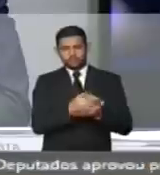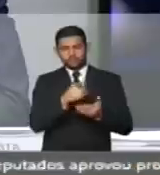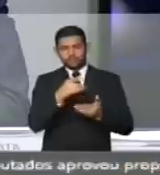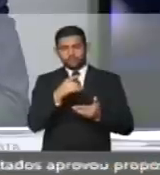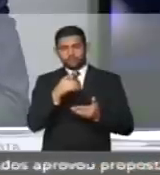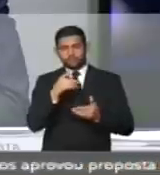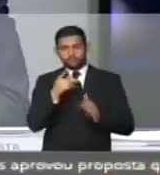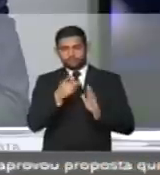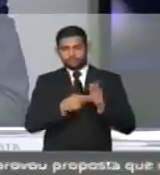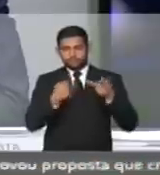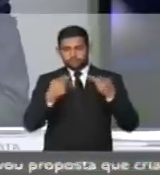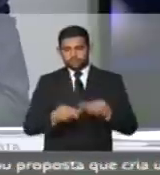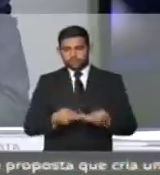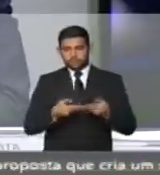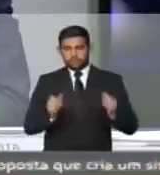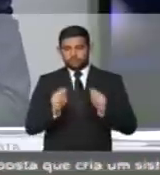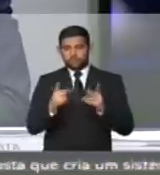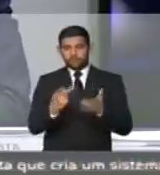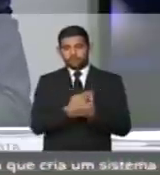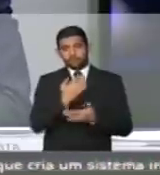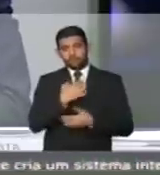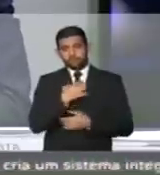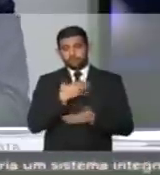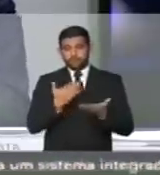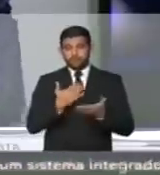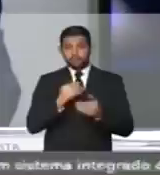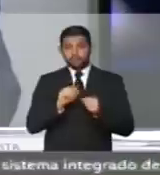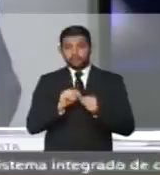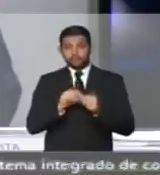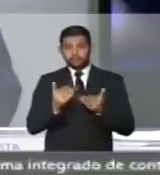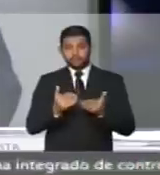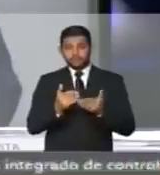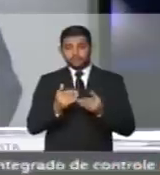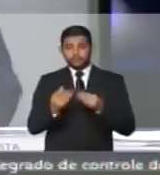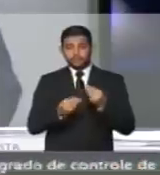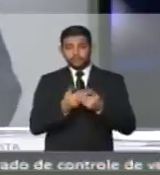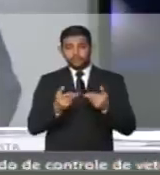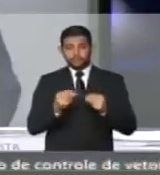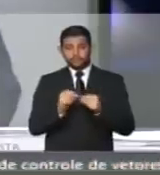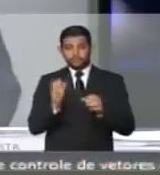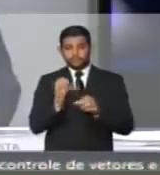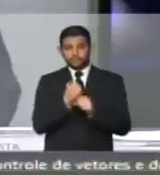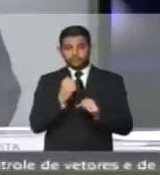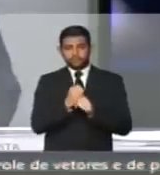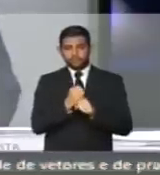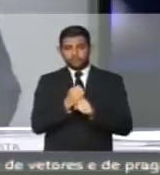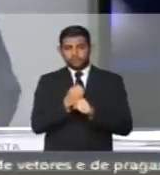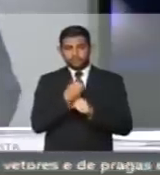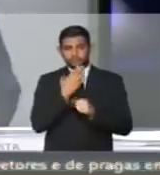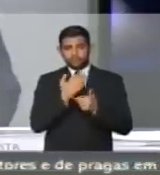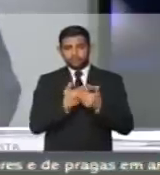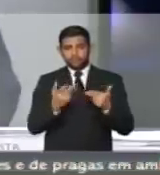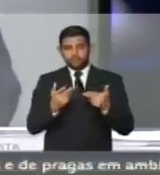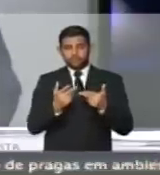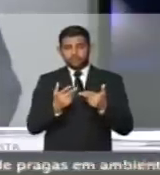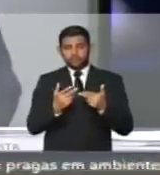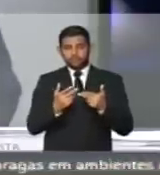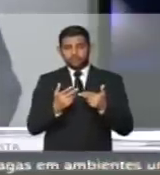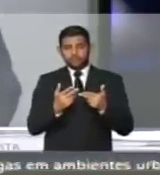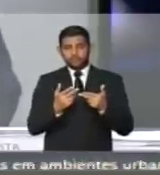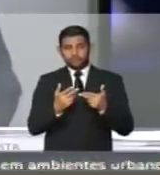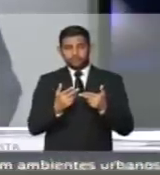projeto. Está certo? Foi o que eu fiz. E com somas vultosas.